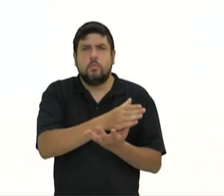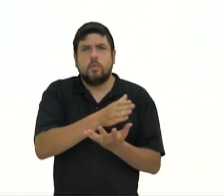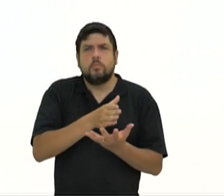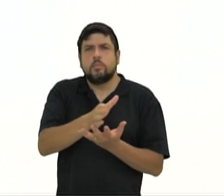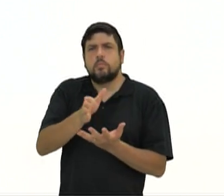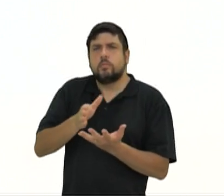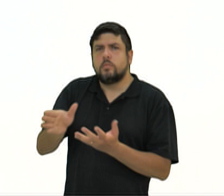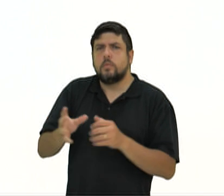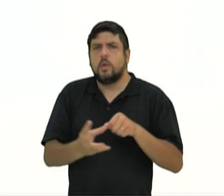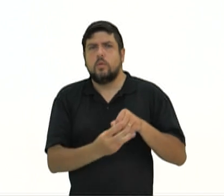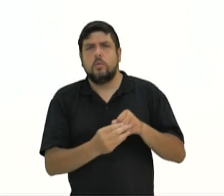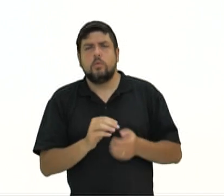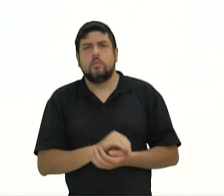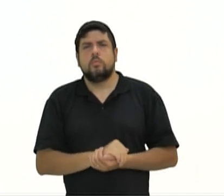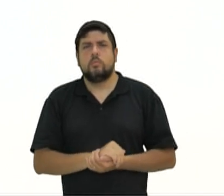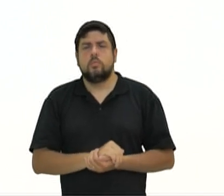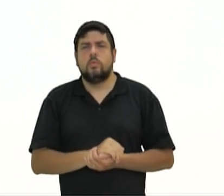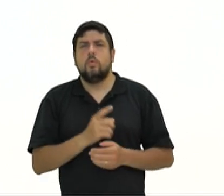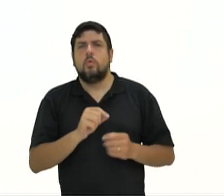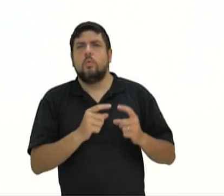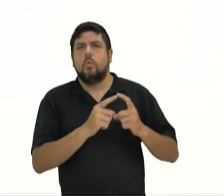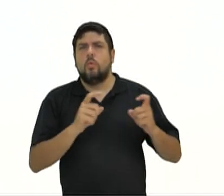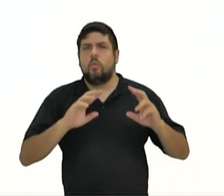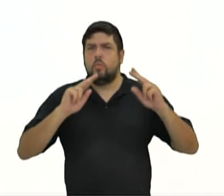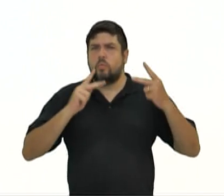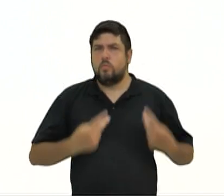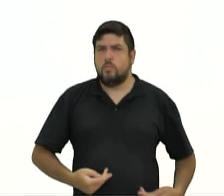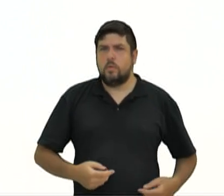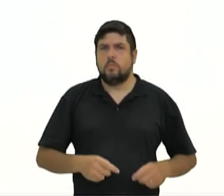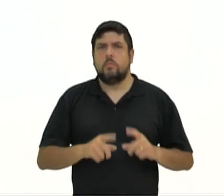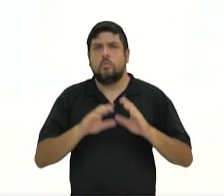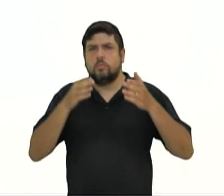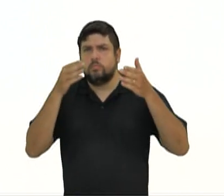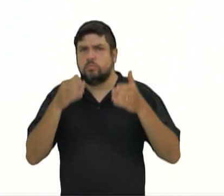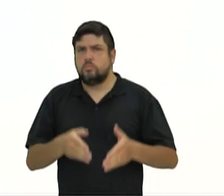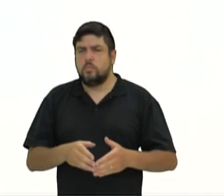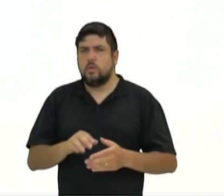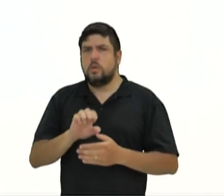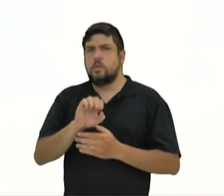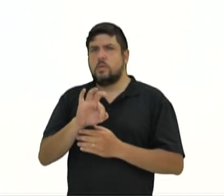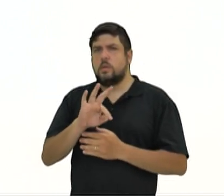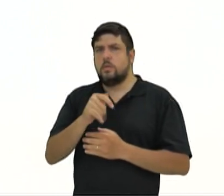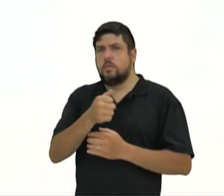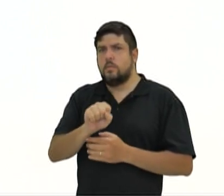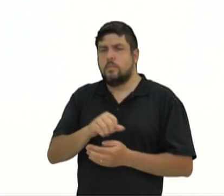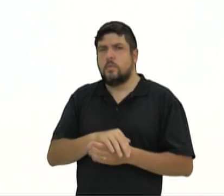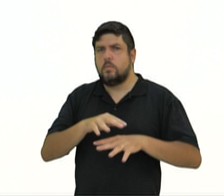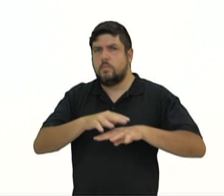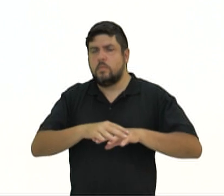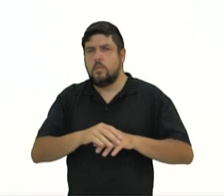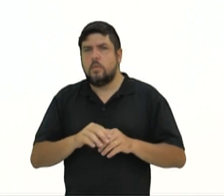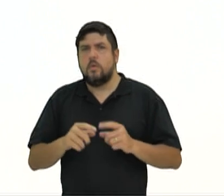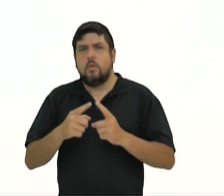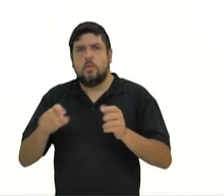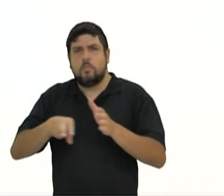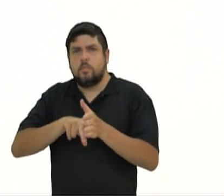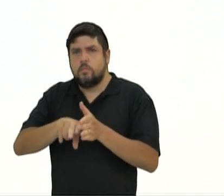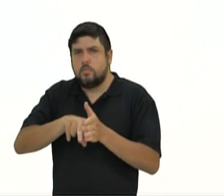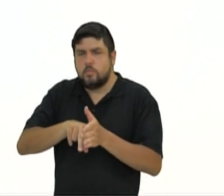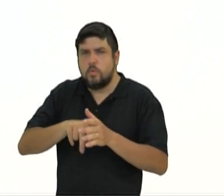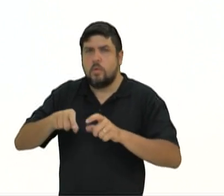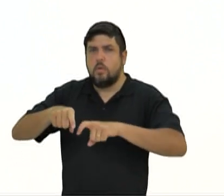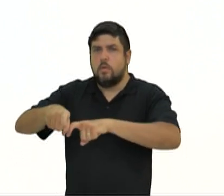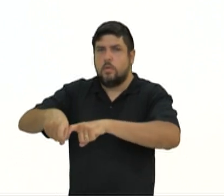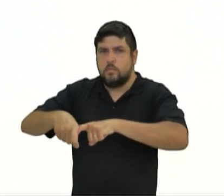que são ciências humanas, ciências exatas, ciências biológicas, ciências agrárias